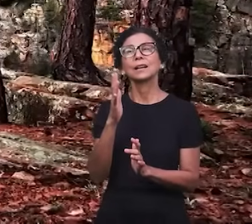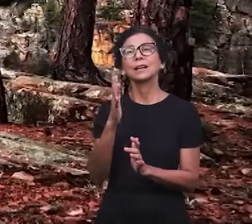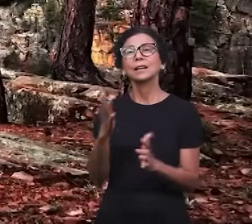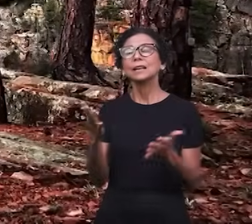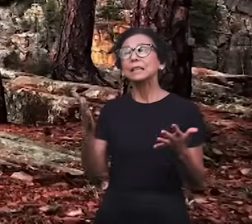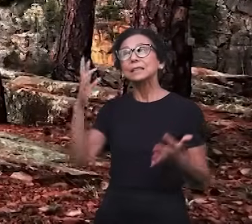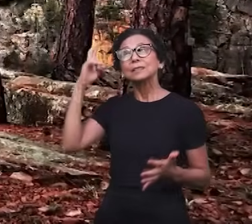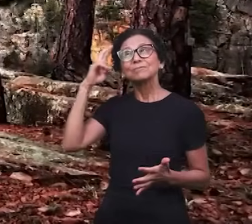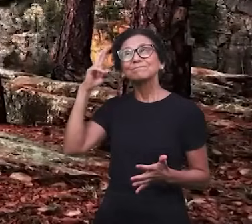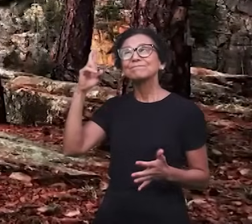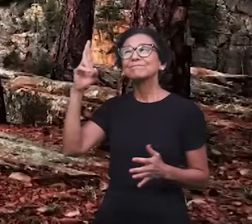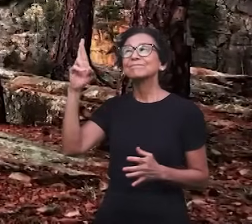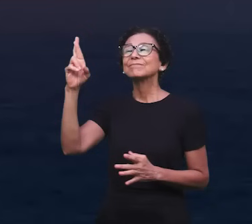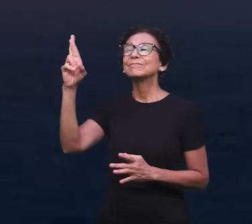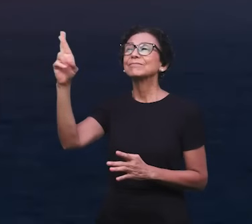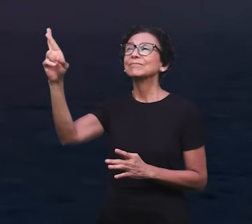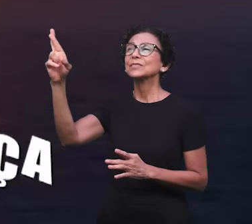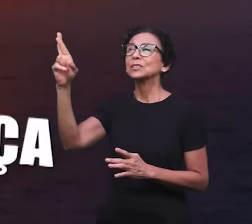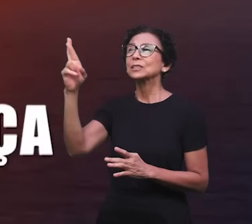nós.